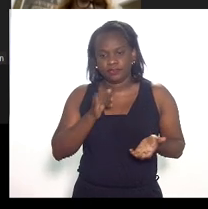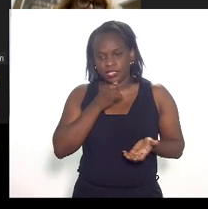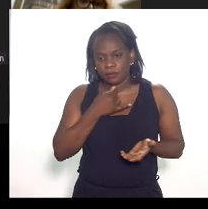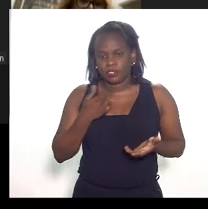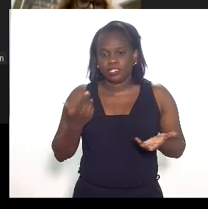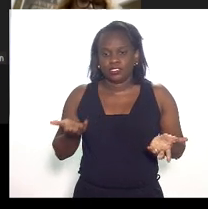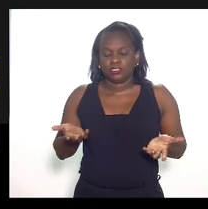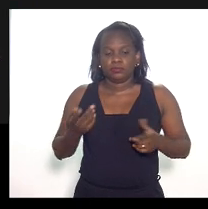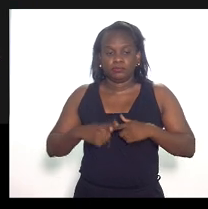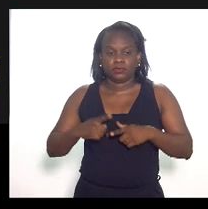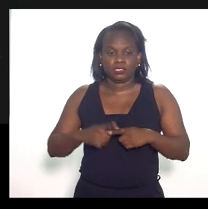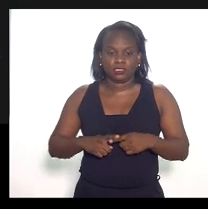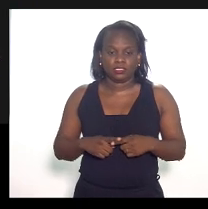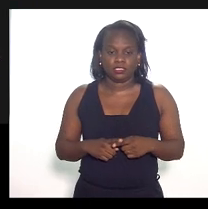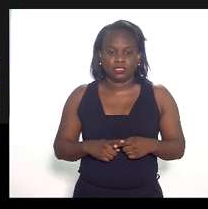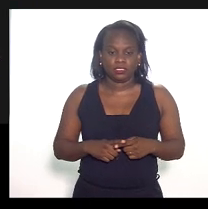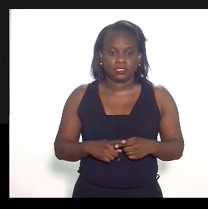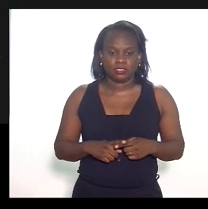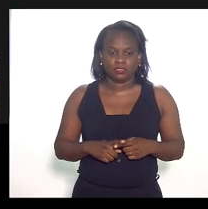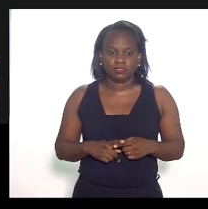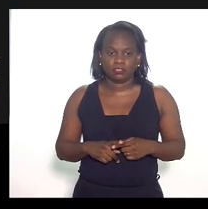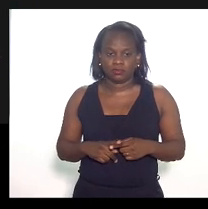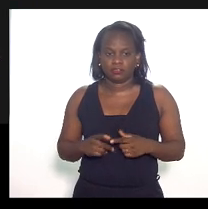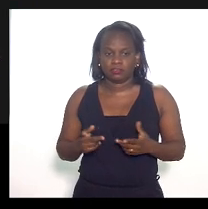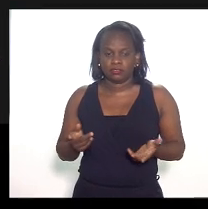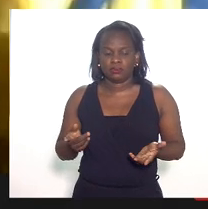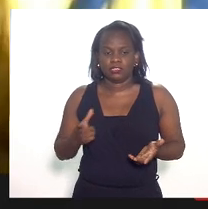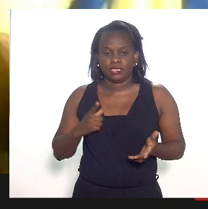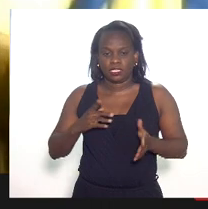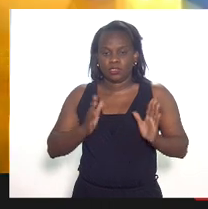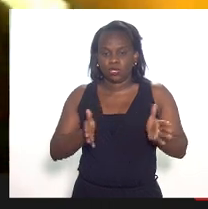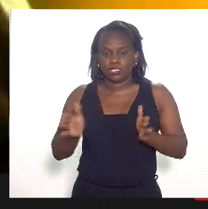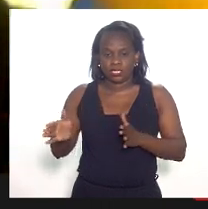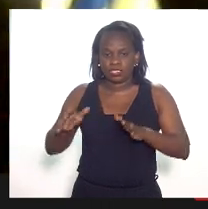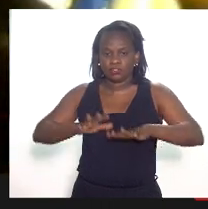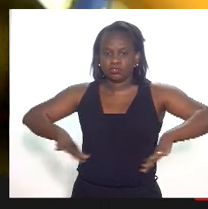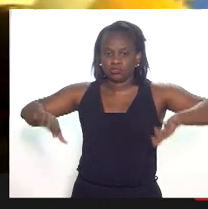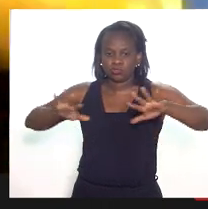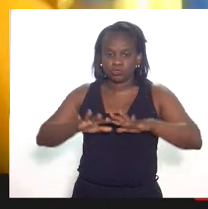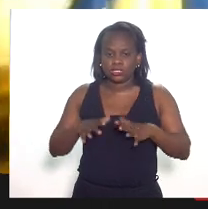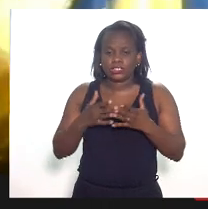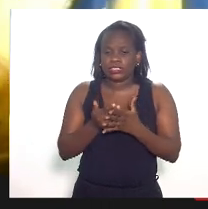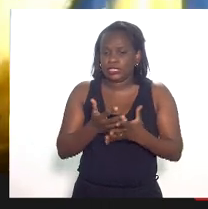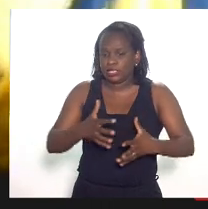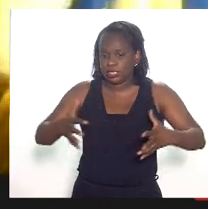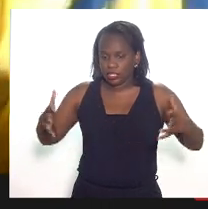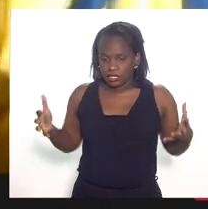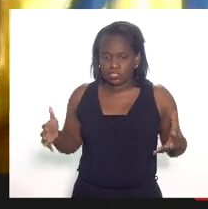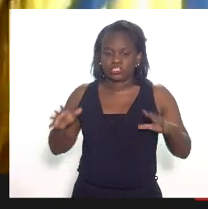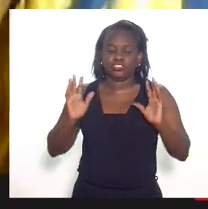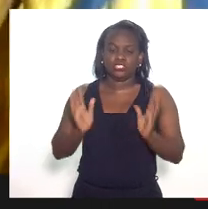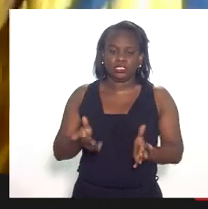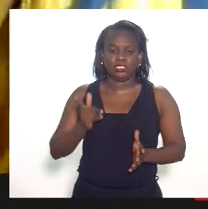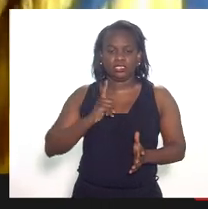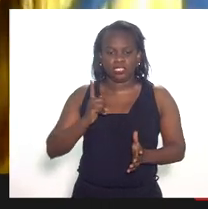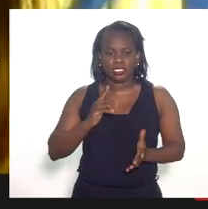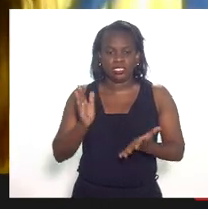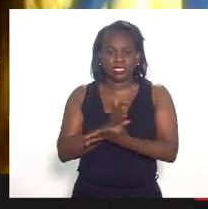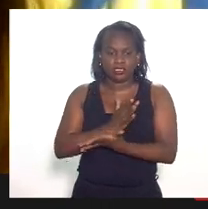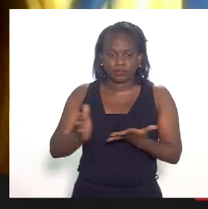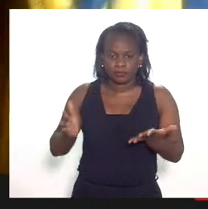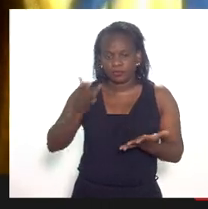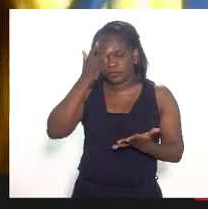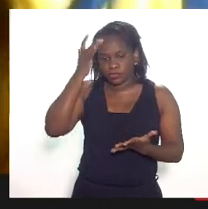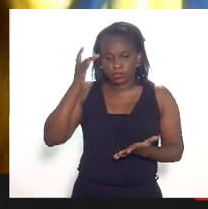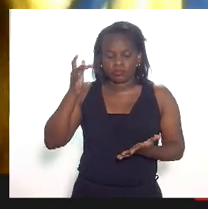aí a gente está tentando organizar essa rede aí, que é extensa, então já teve algumas agendas